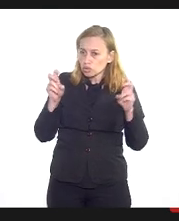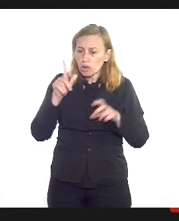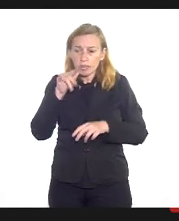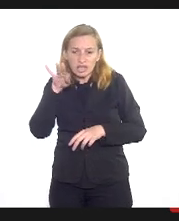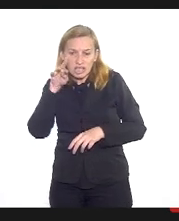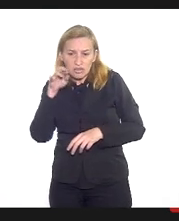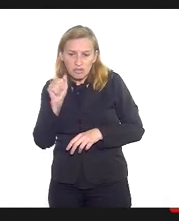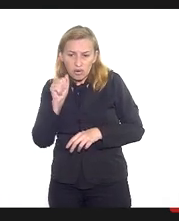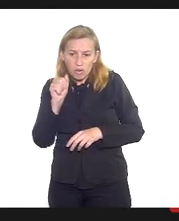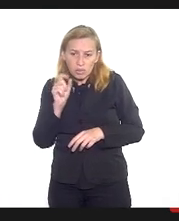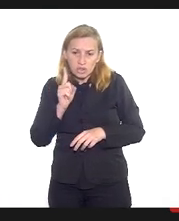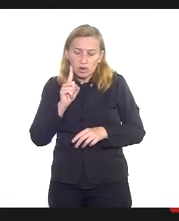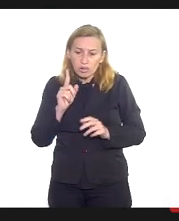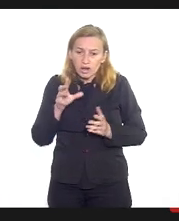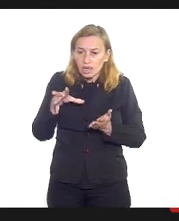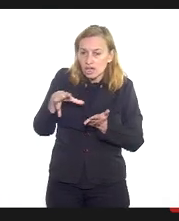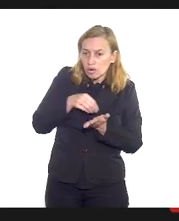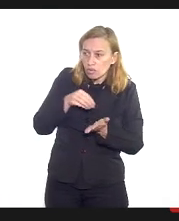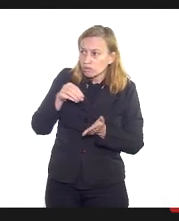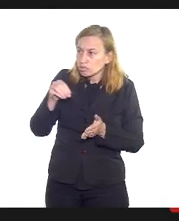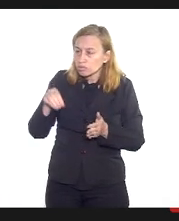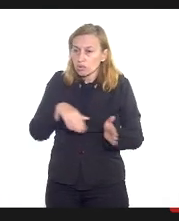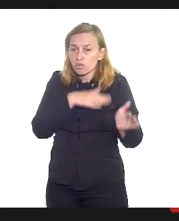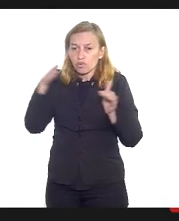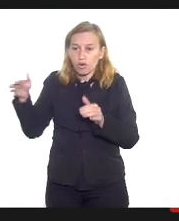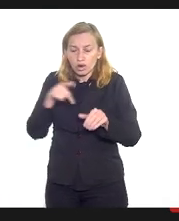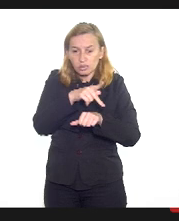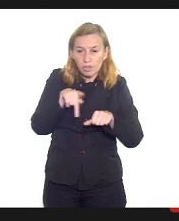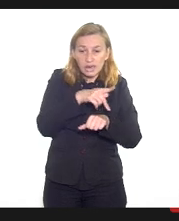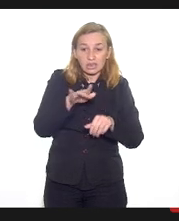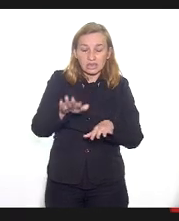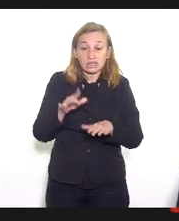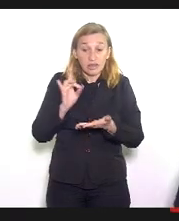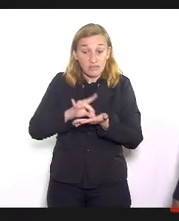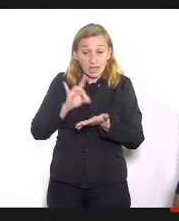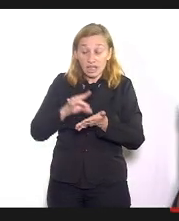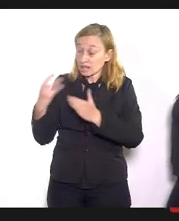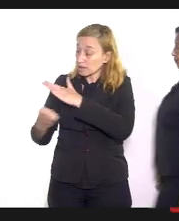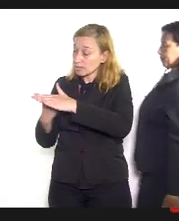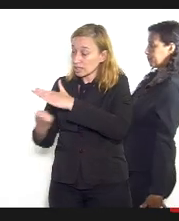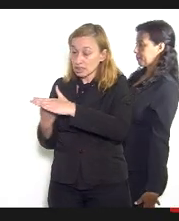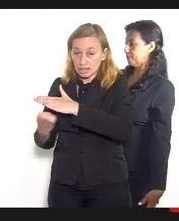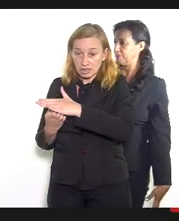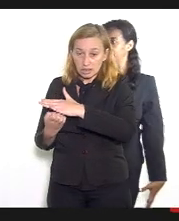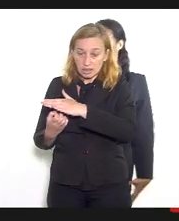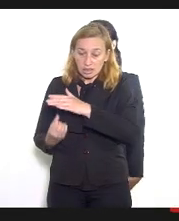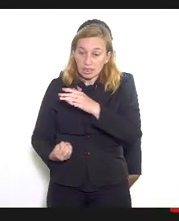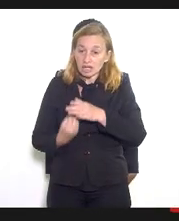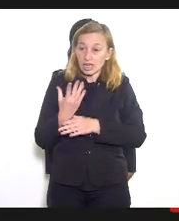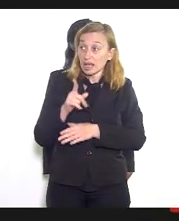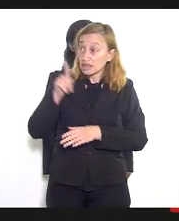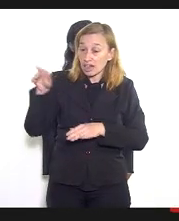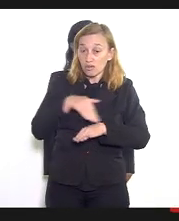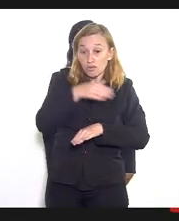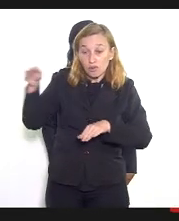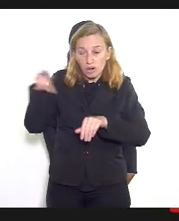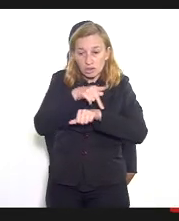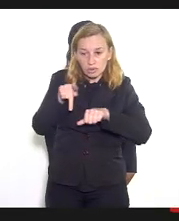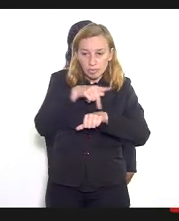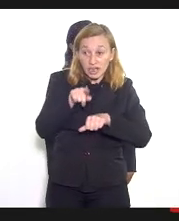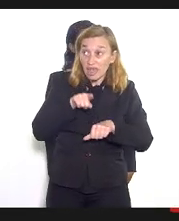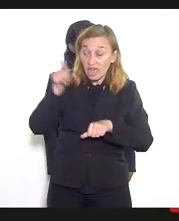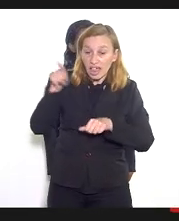plataformas não são desses espelhos no exterior. Na verdade, a empresa, vamos dizer assim, a holandesa no exterior, pega e, na verdade,